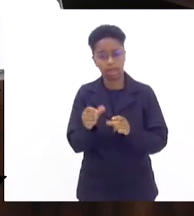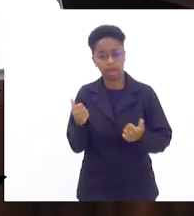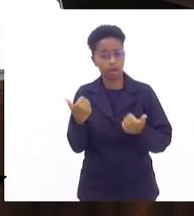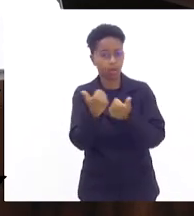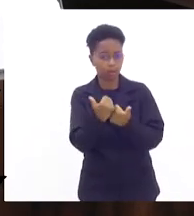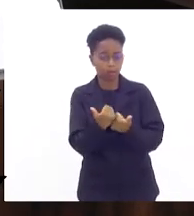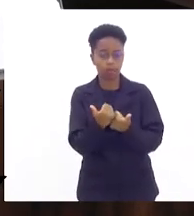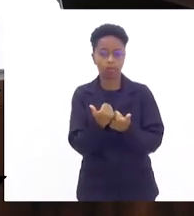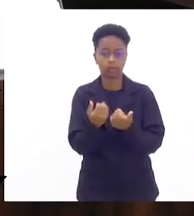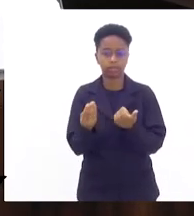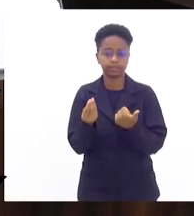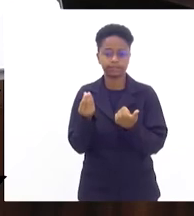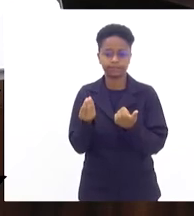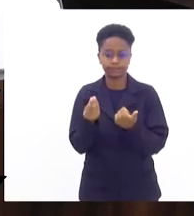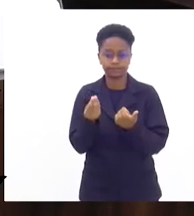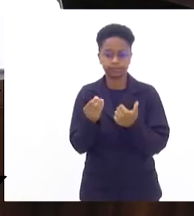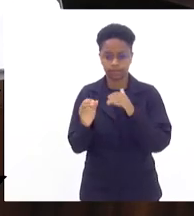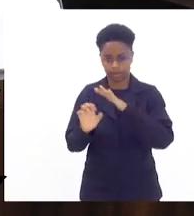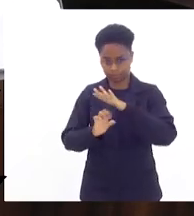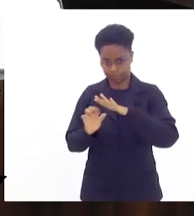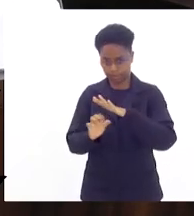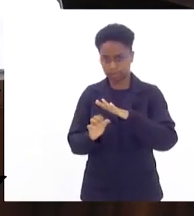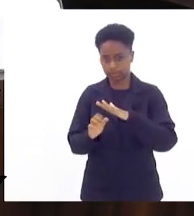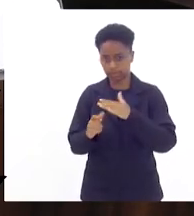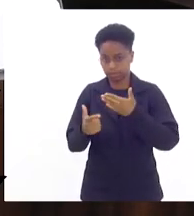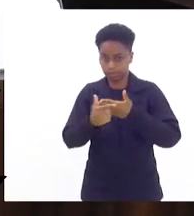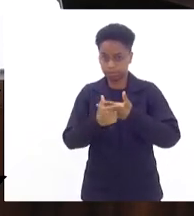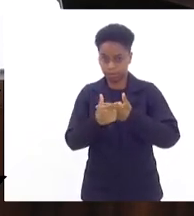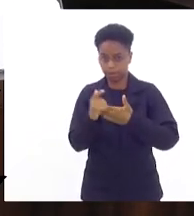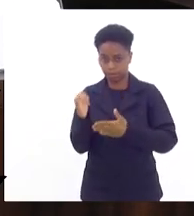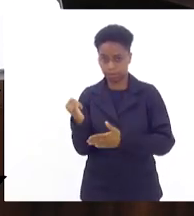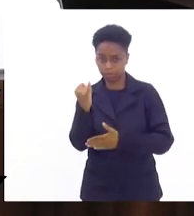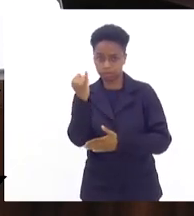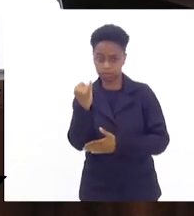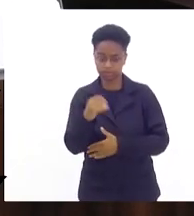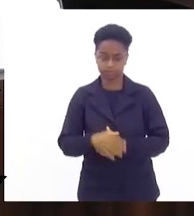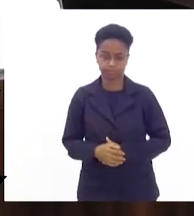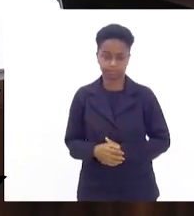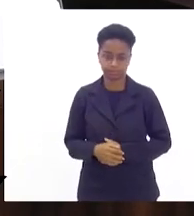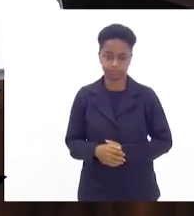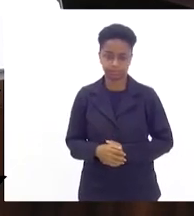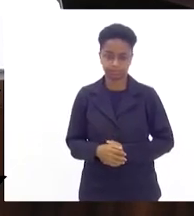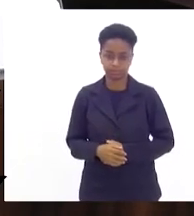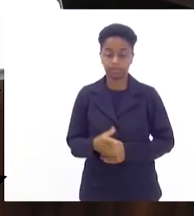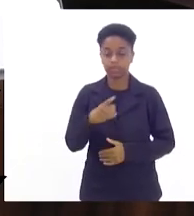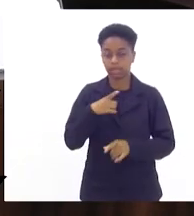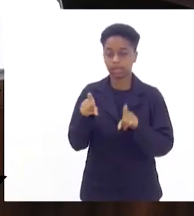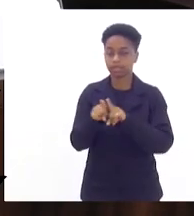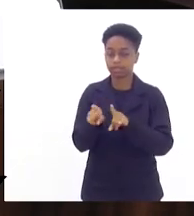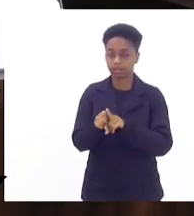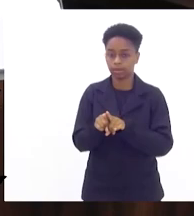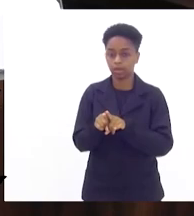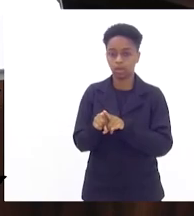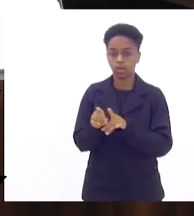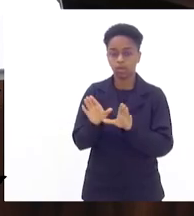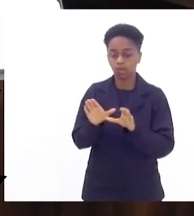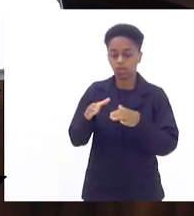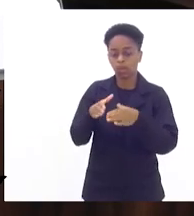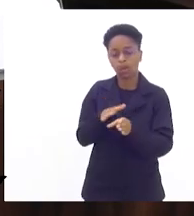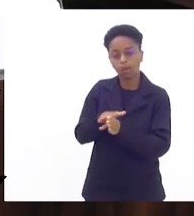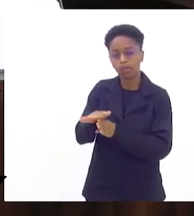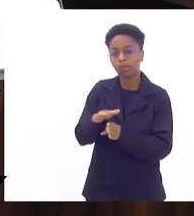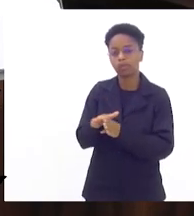apoio à agência, nesse papel que a agência, importante que a agência tem. Temos o Conselho de